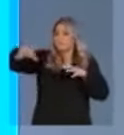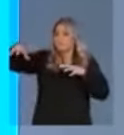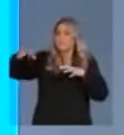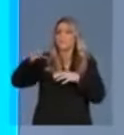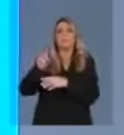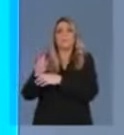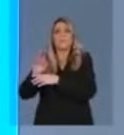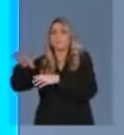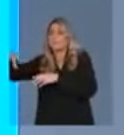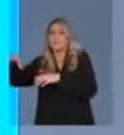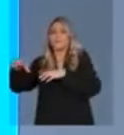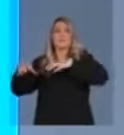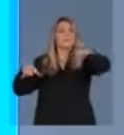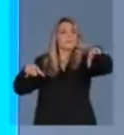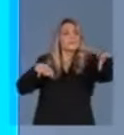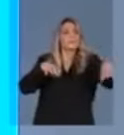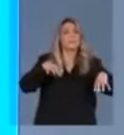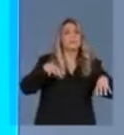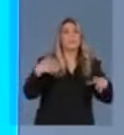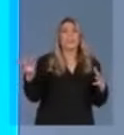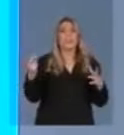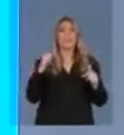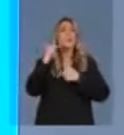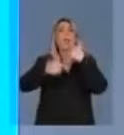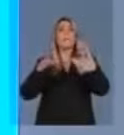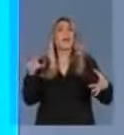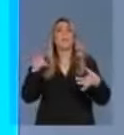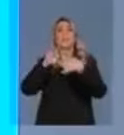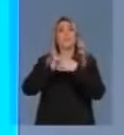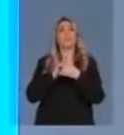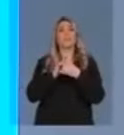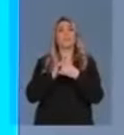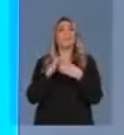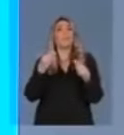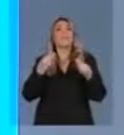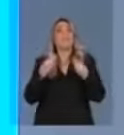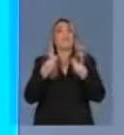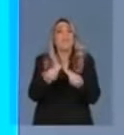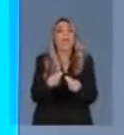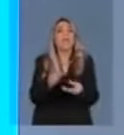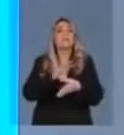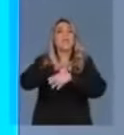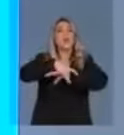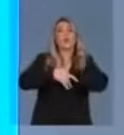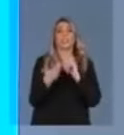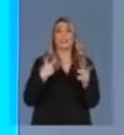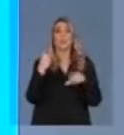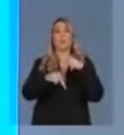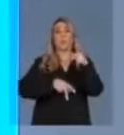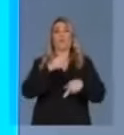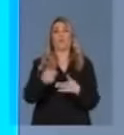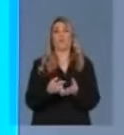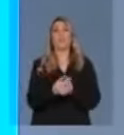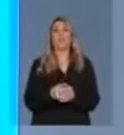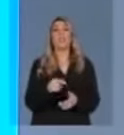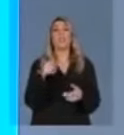é essa da prefeitura com o governo do estado que na prática não garante segurança pro cidadão mas Segurança Pública é muito mais do que a só guarda é investir na